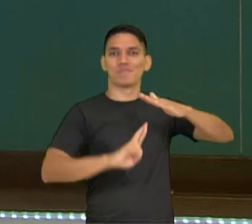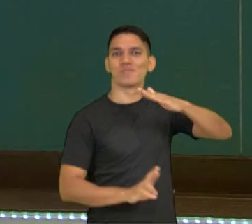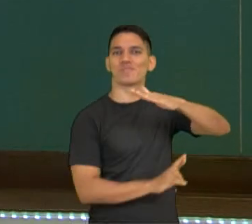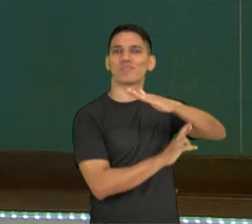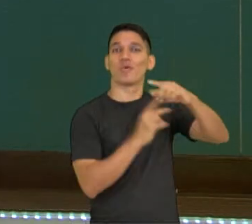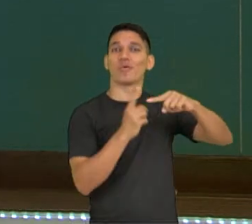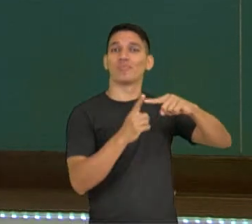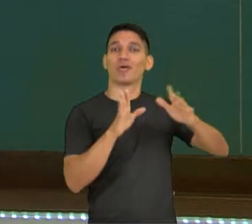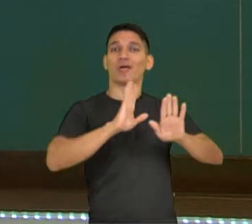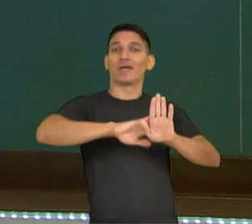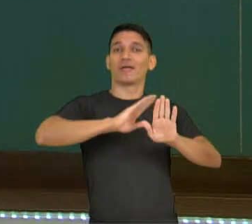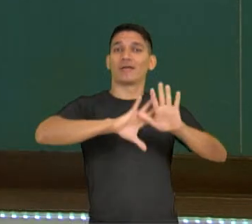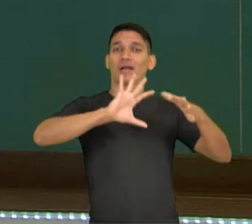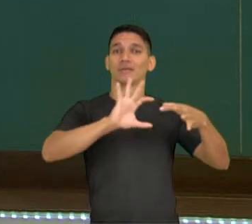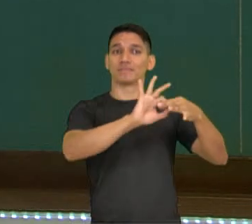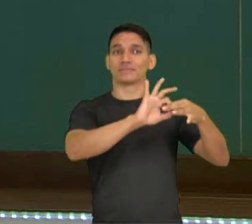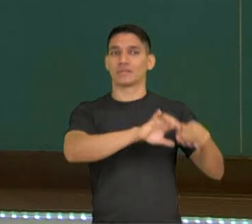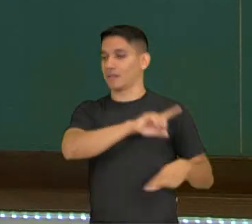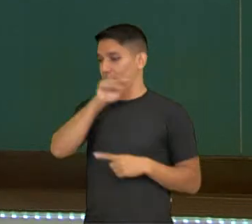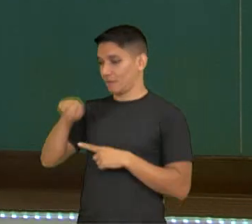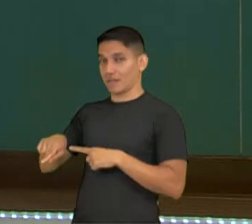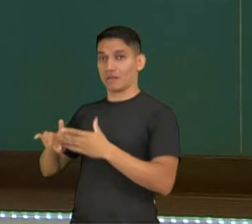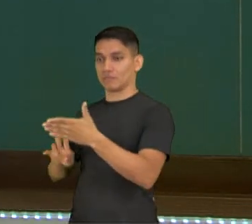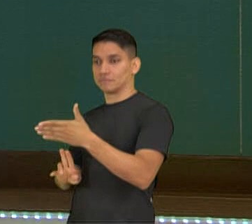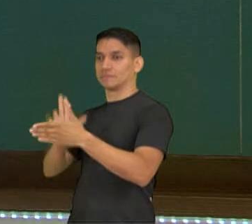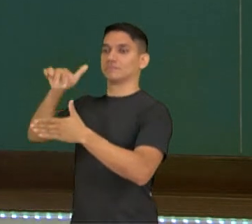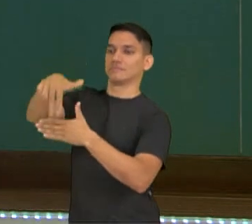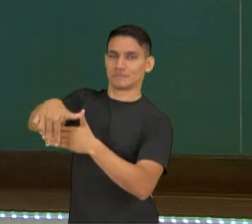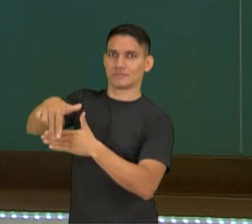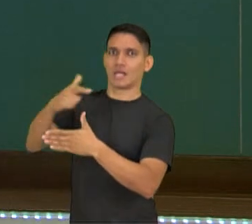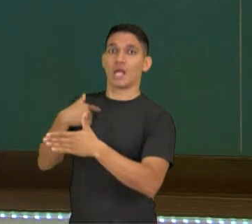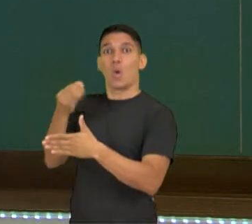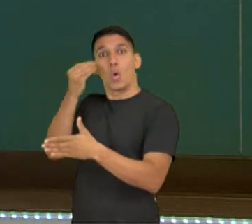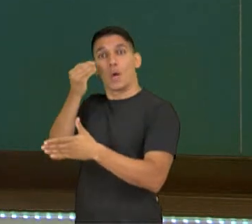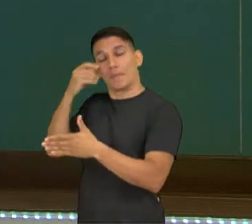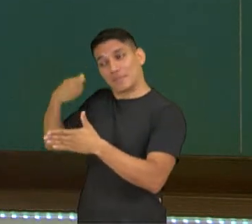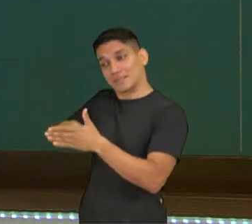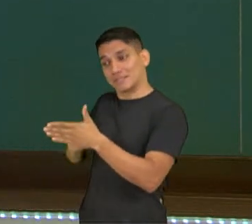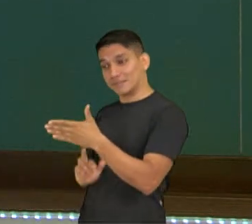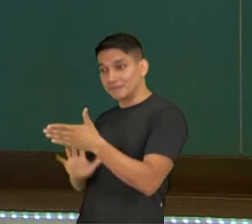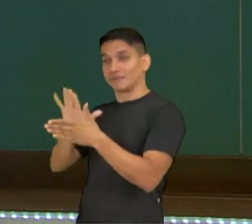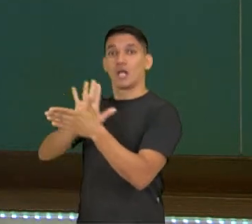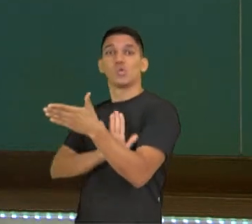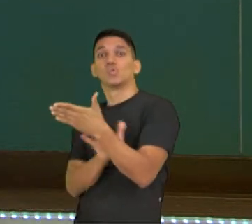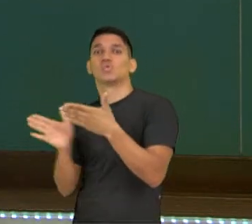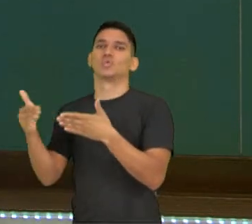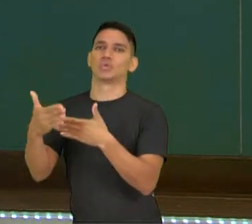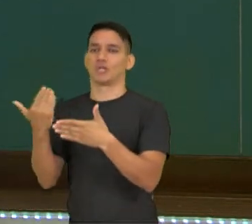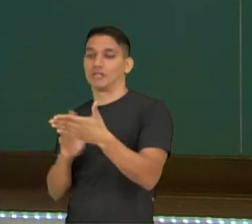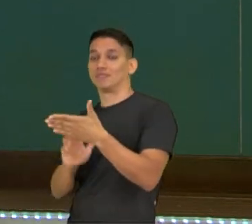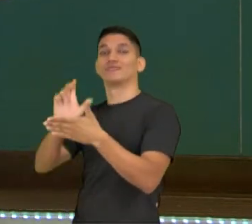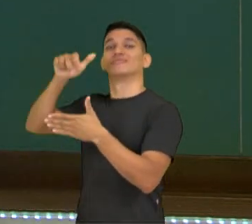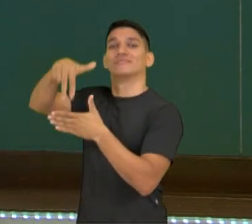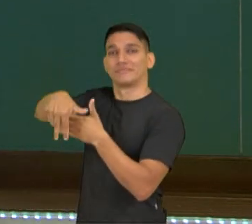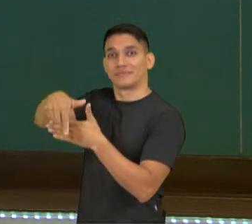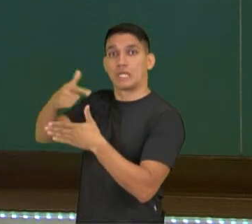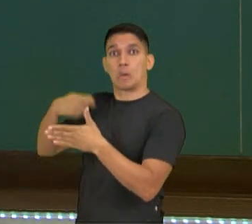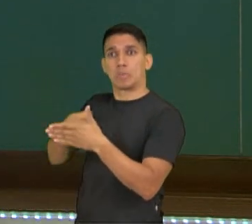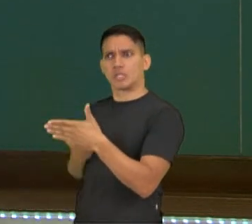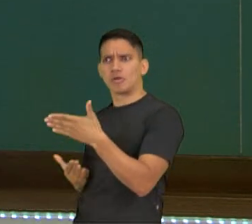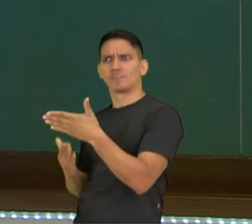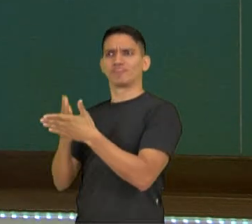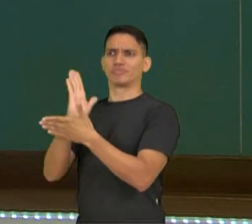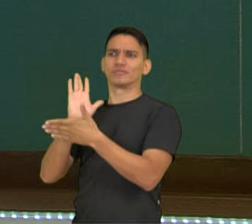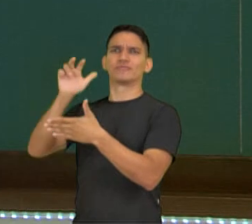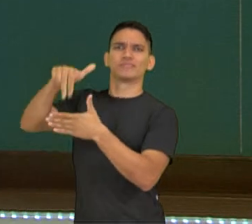dos jogos competitivos é um obstáculo. Então, eu tenho que tentar conseguir ultrapassar esse desafio. Por isso eu disse